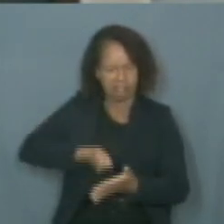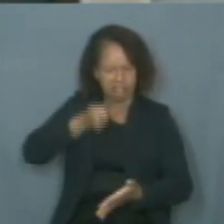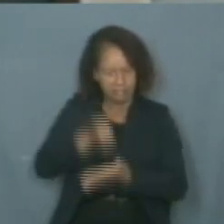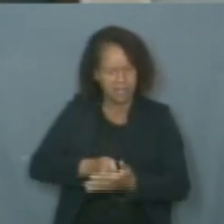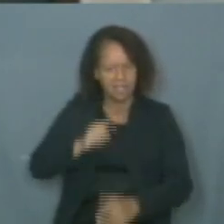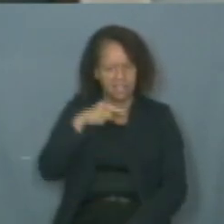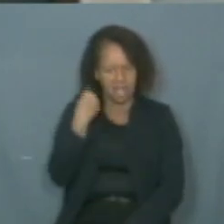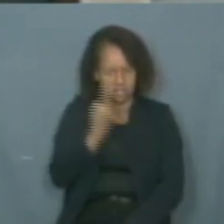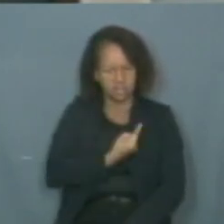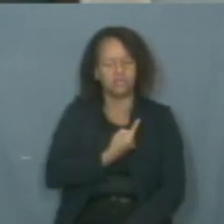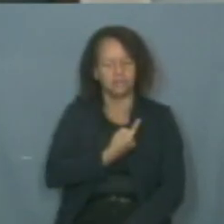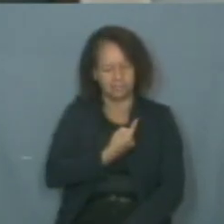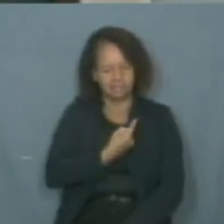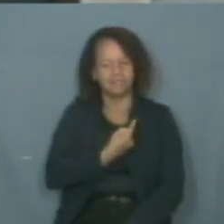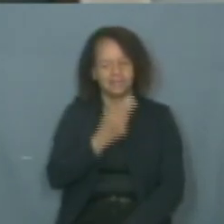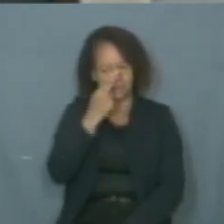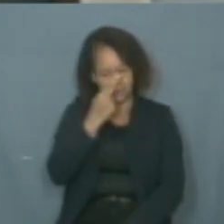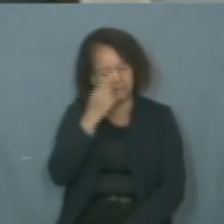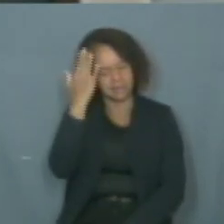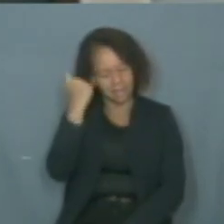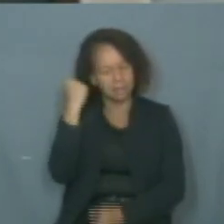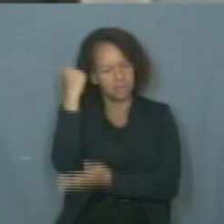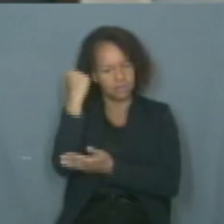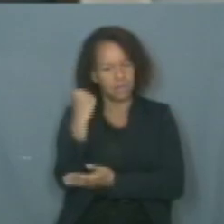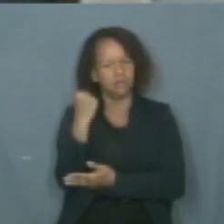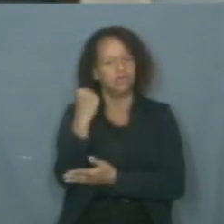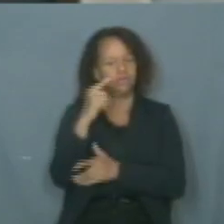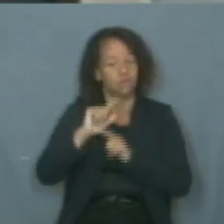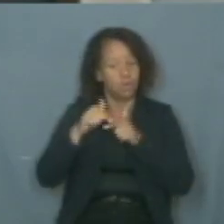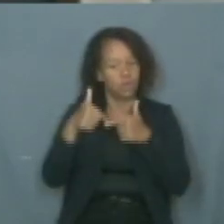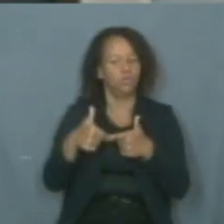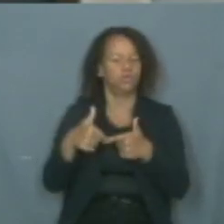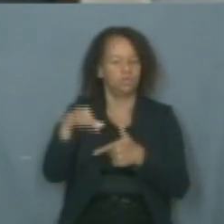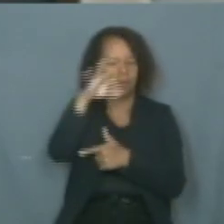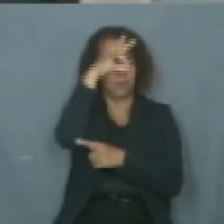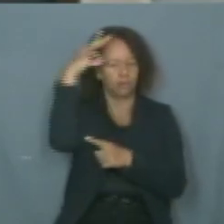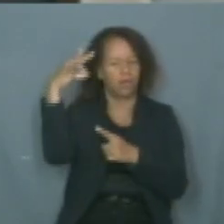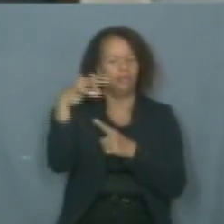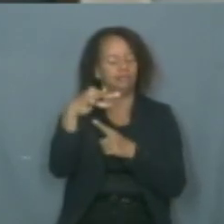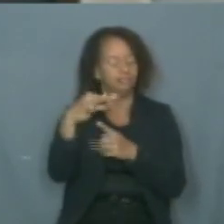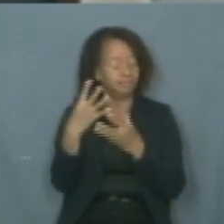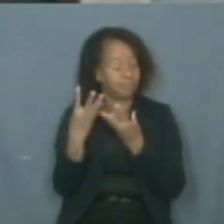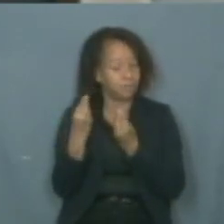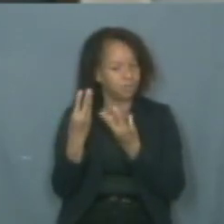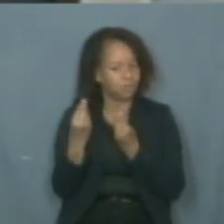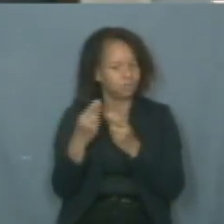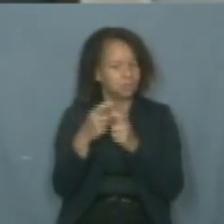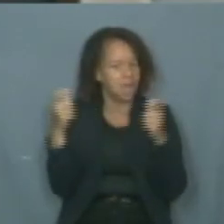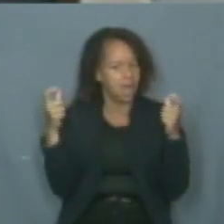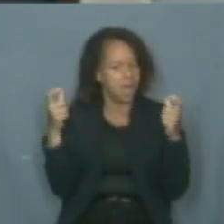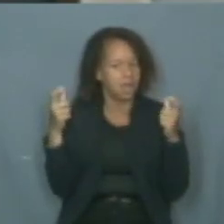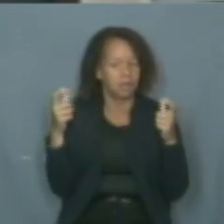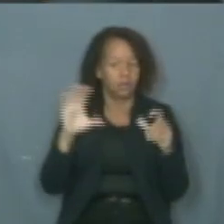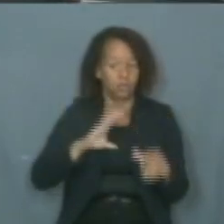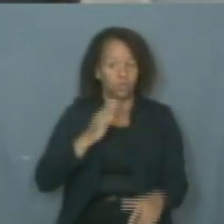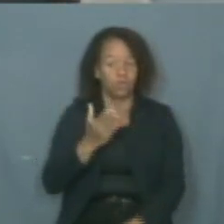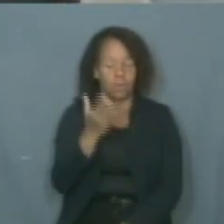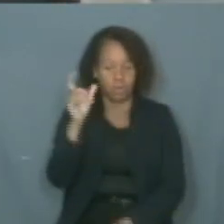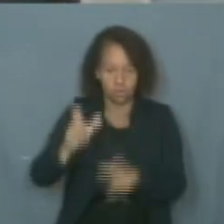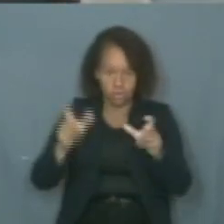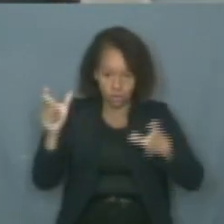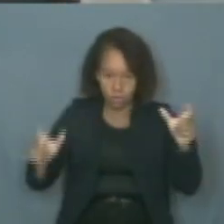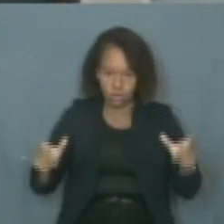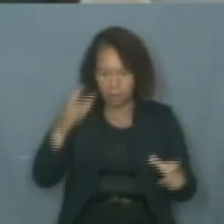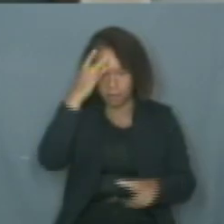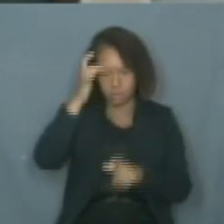que é cristão, a gente entende que resistência é essa. Nós estamos numa luta espiritual gigante. E atitudes como a sua, como a das pessoas que